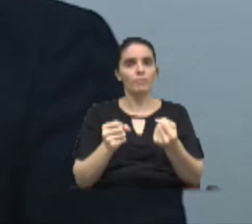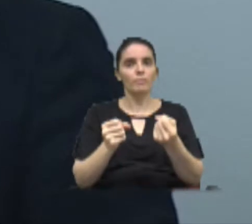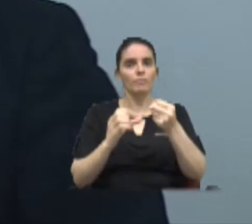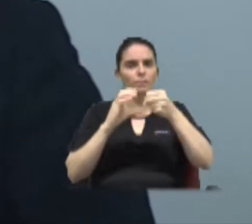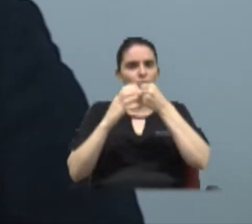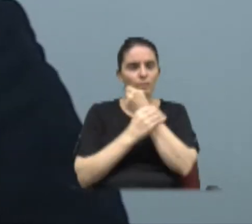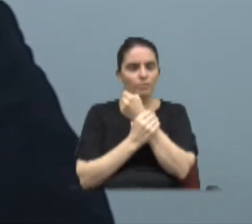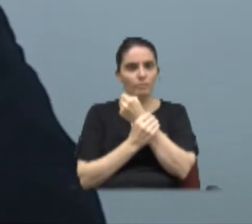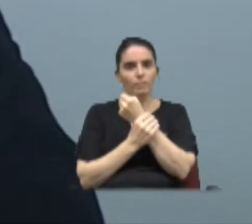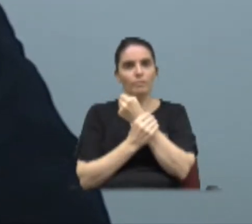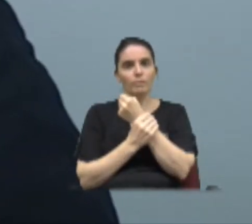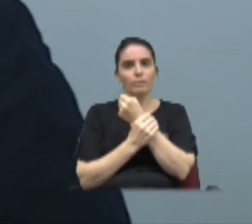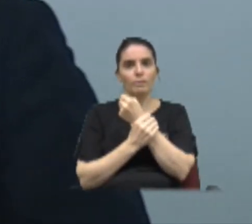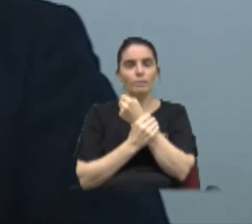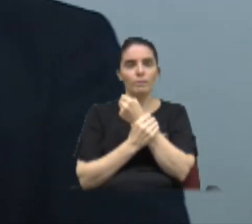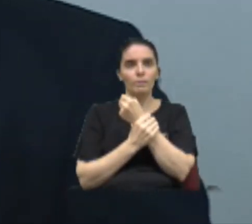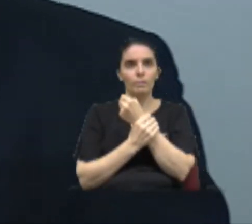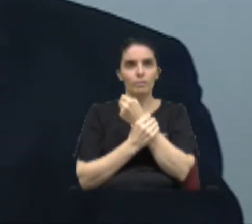segurança